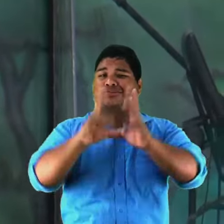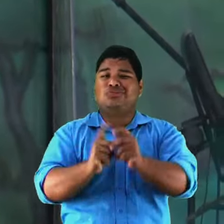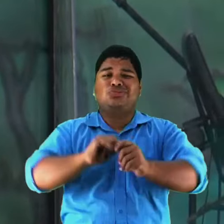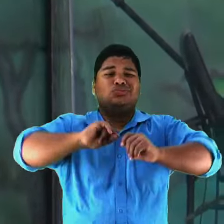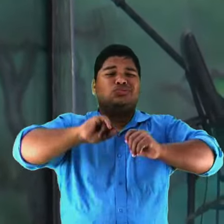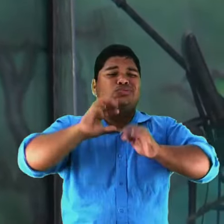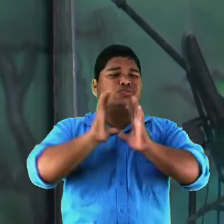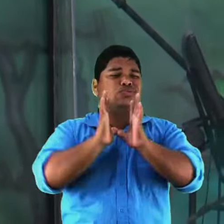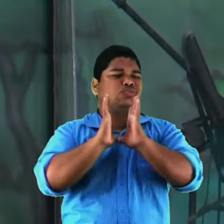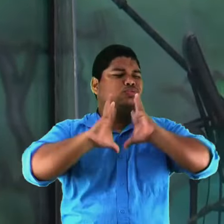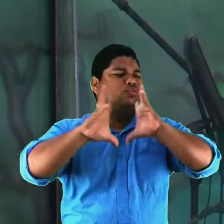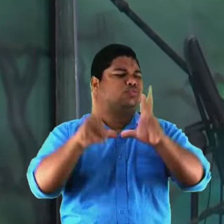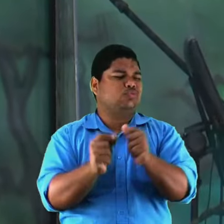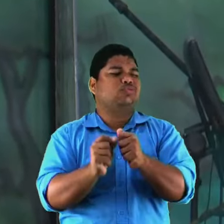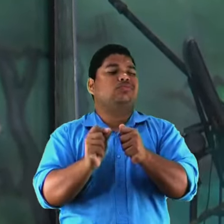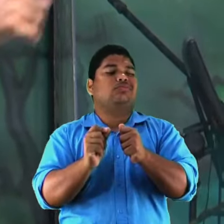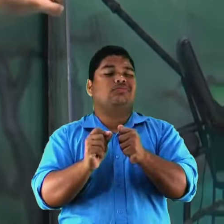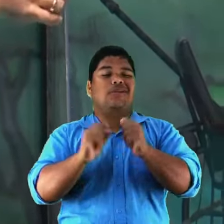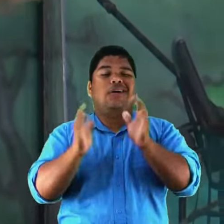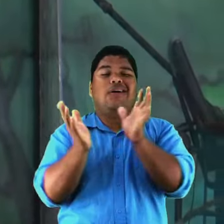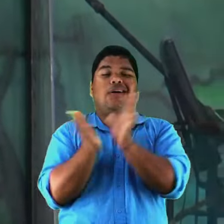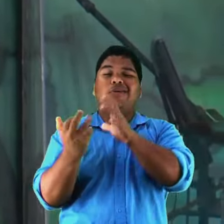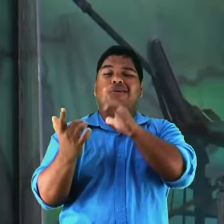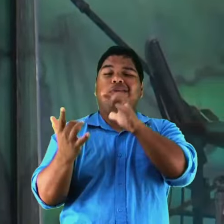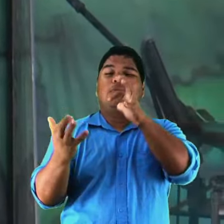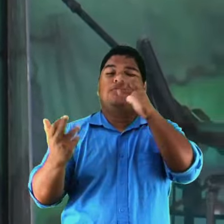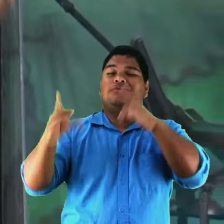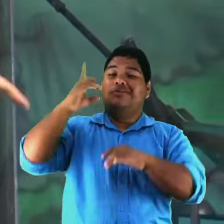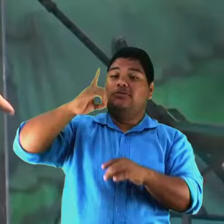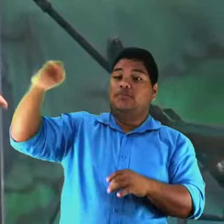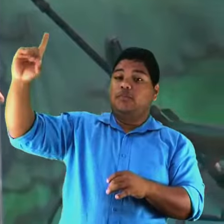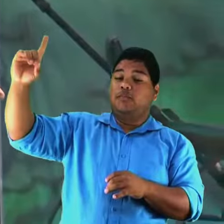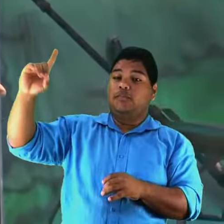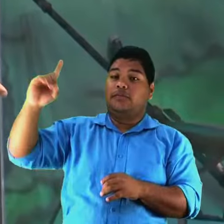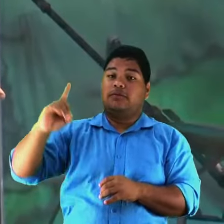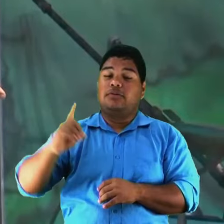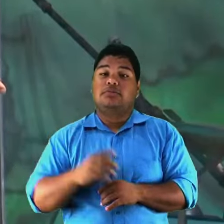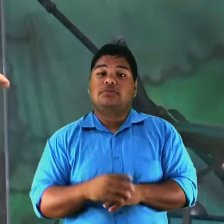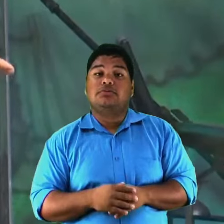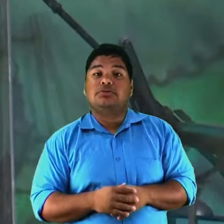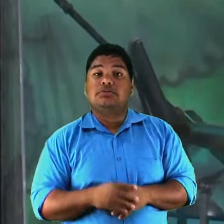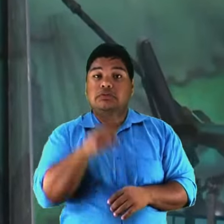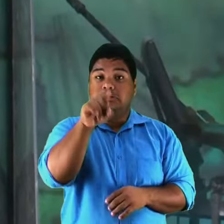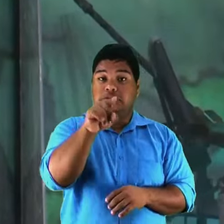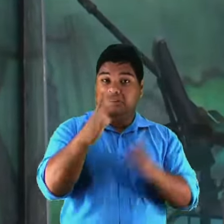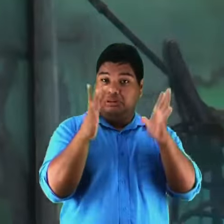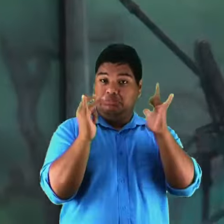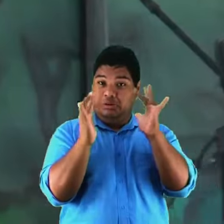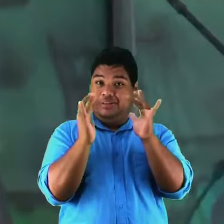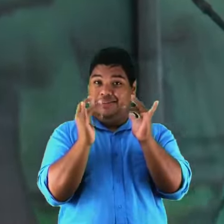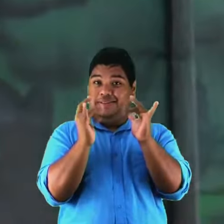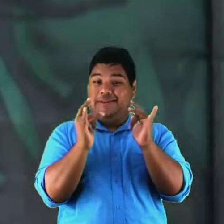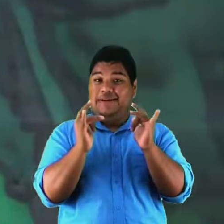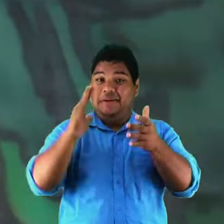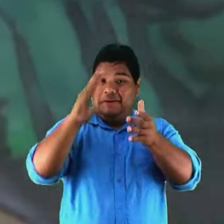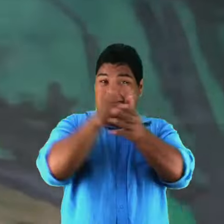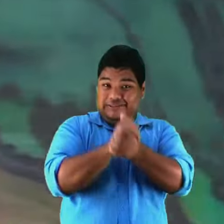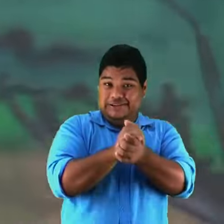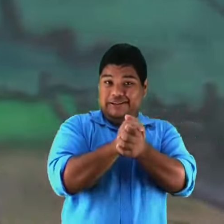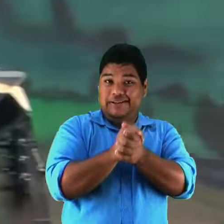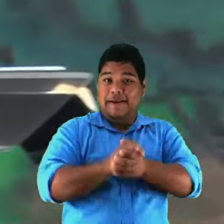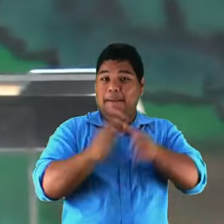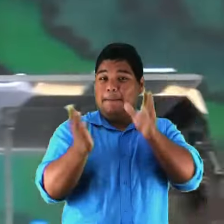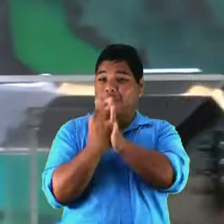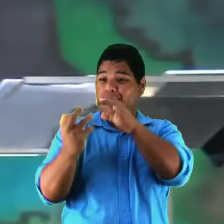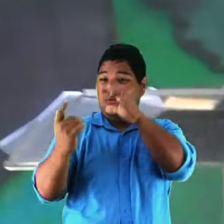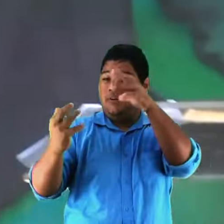para glorificar a Deus. Se você vai entrar num relacionamento matrimonial, é para a glória de Deus. Se